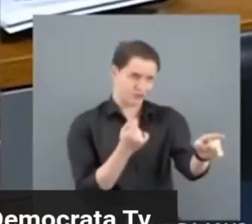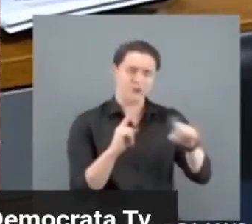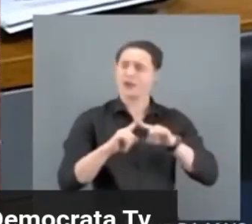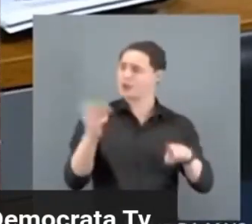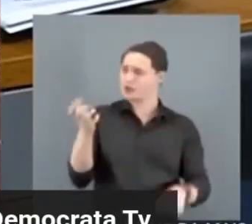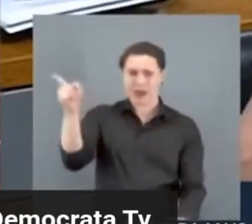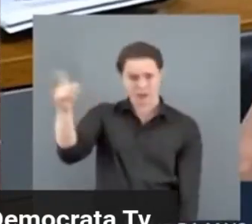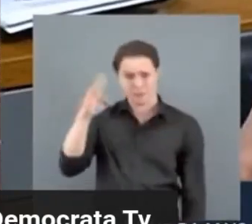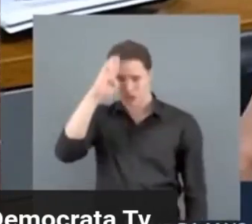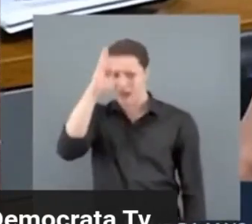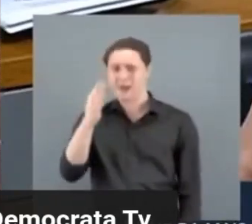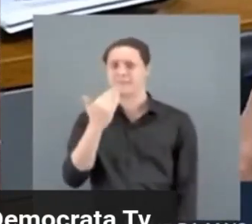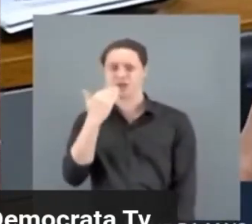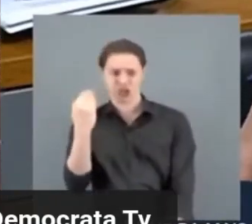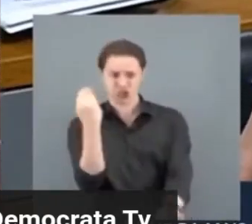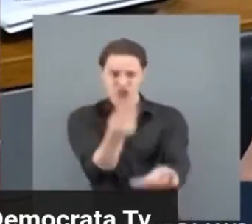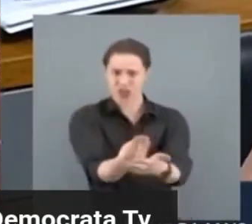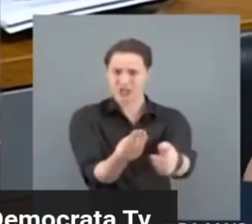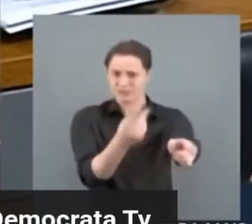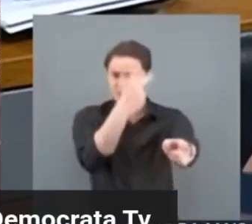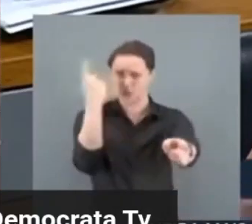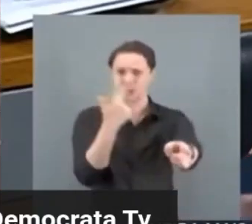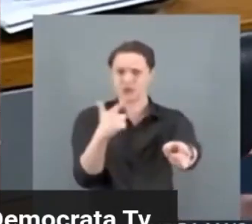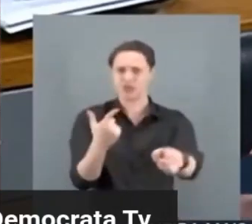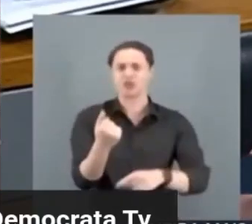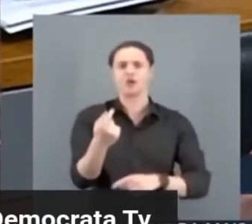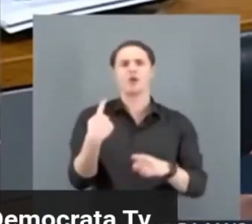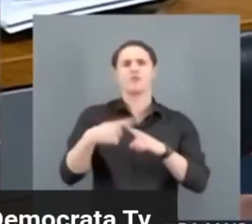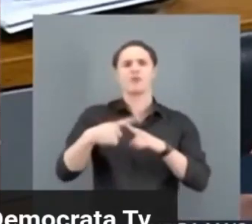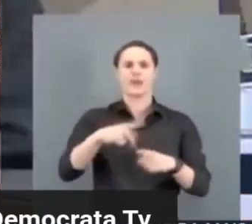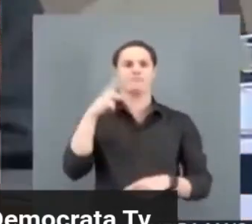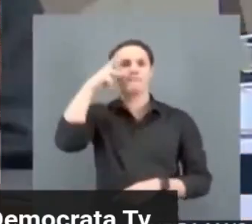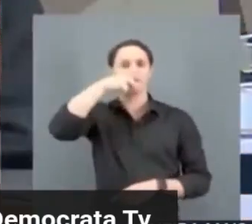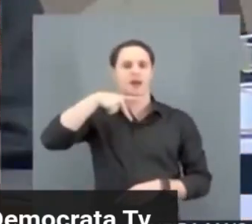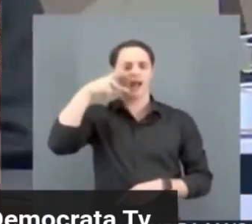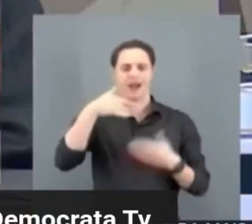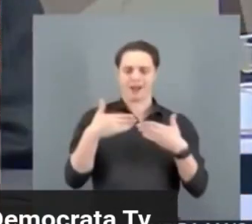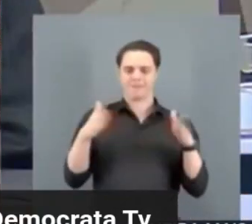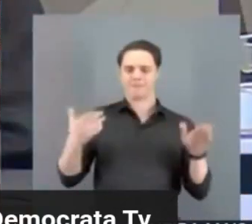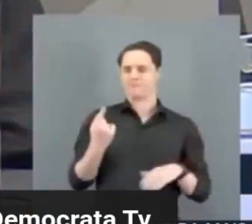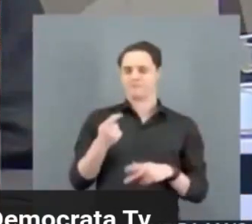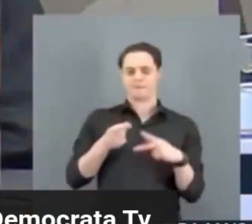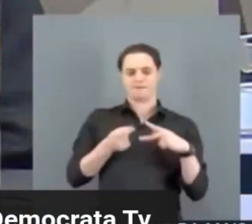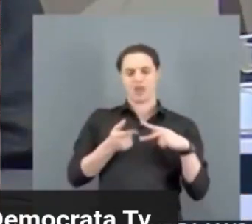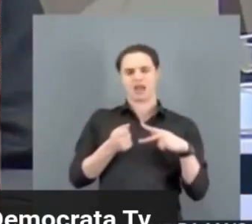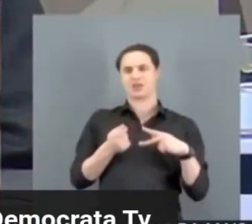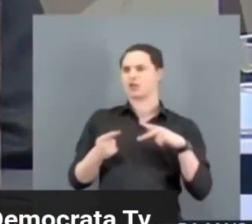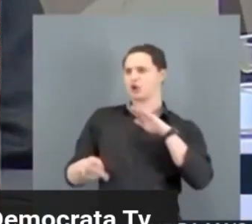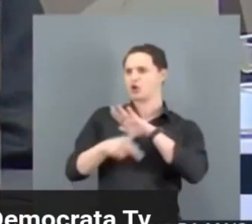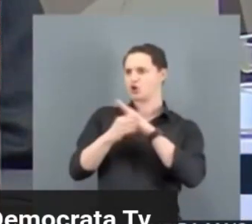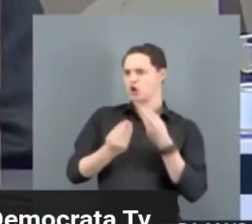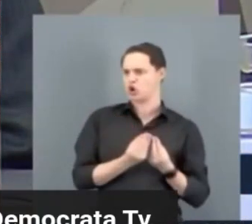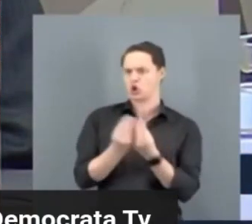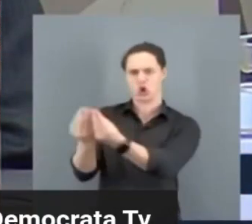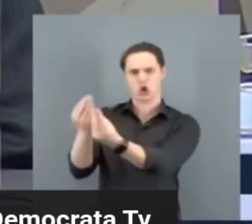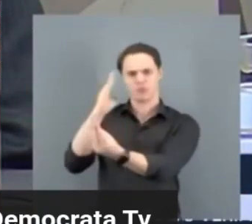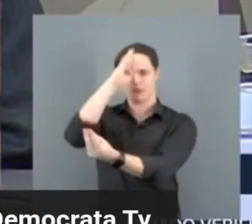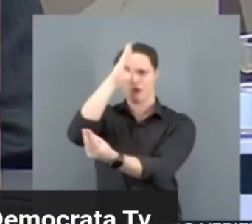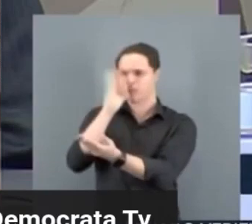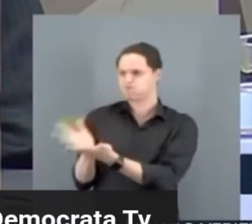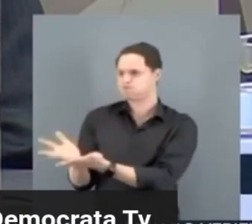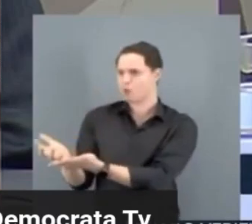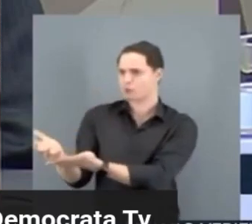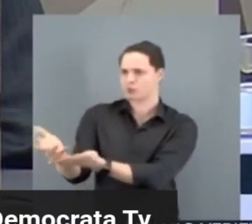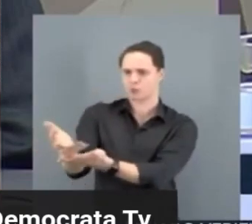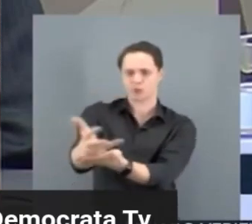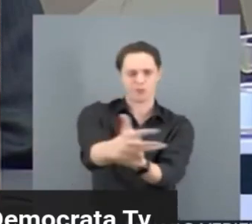peça, porque os parlamentares foram abrir Pix para Bolsonaro, que arrecadou muito mais do que